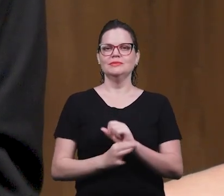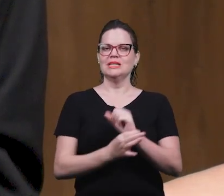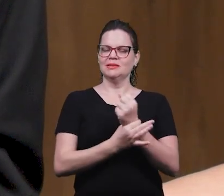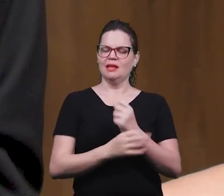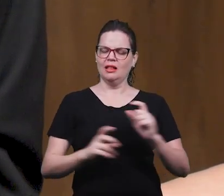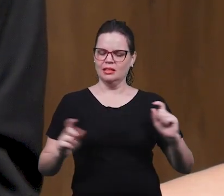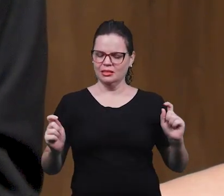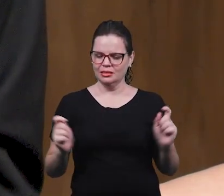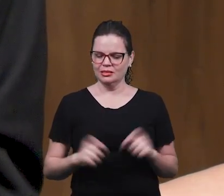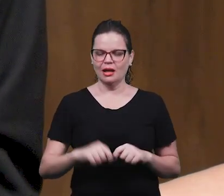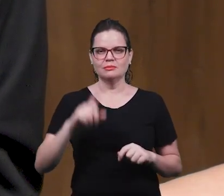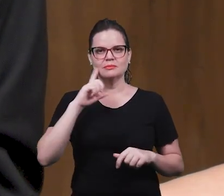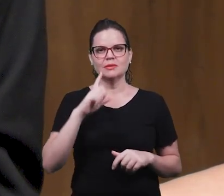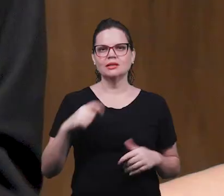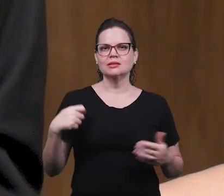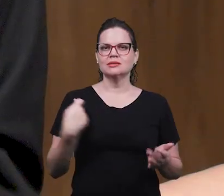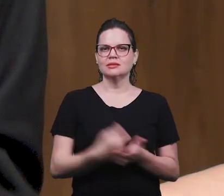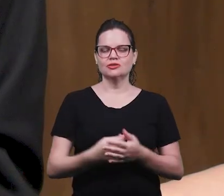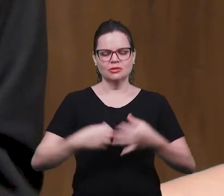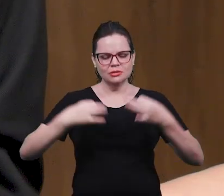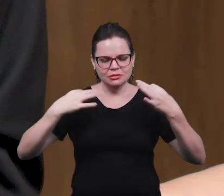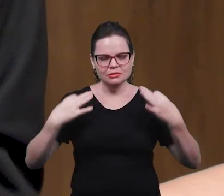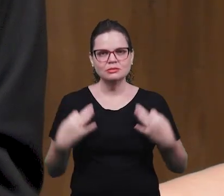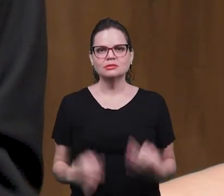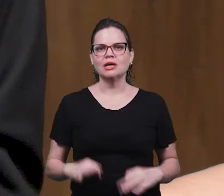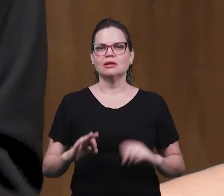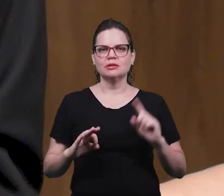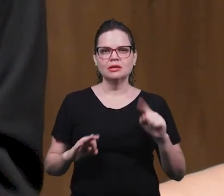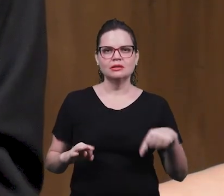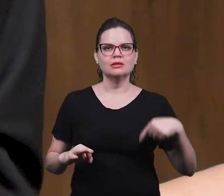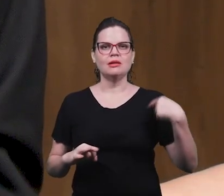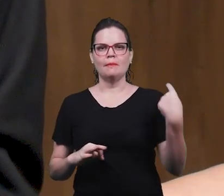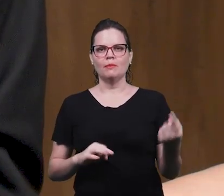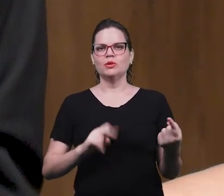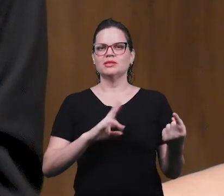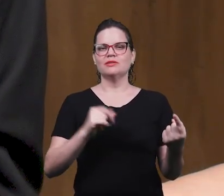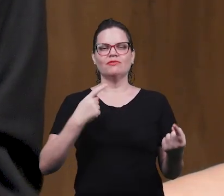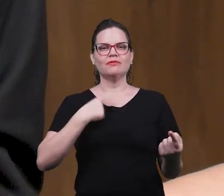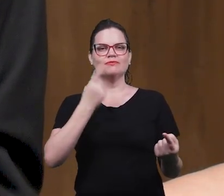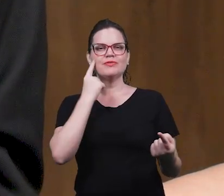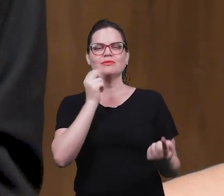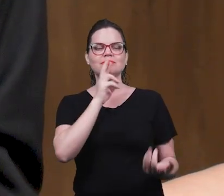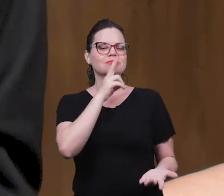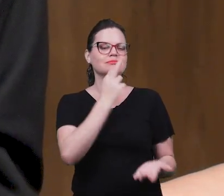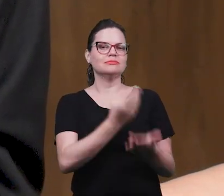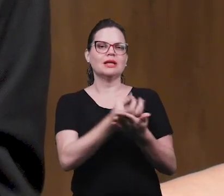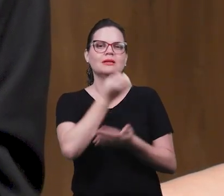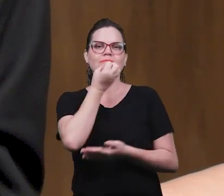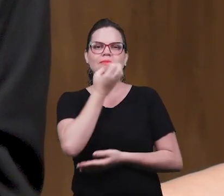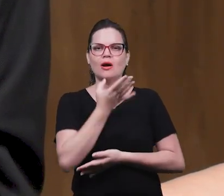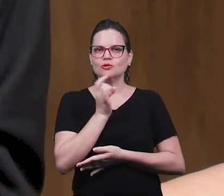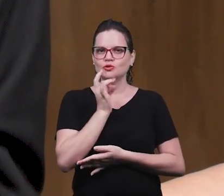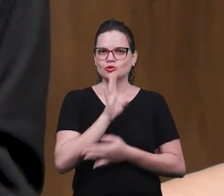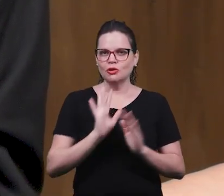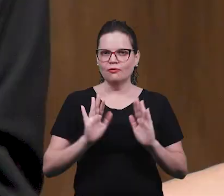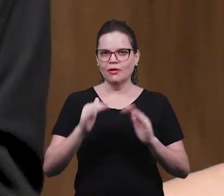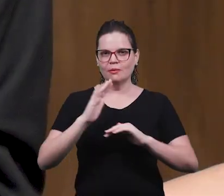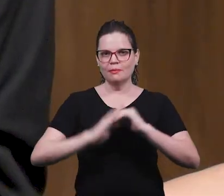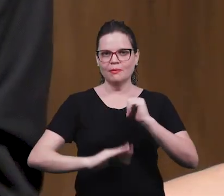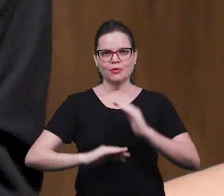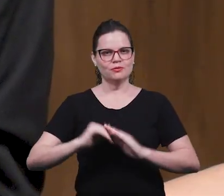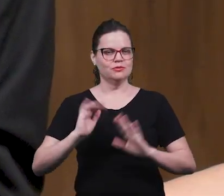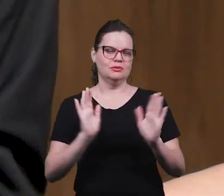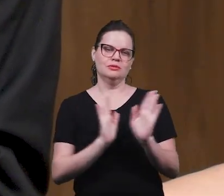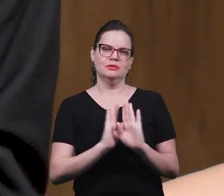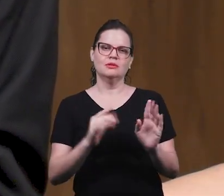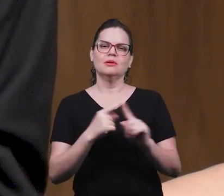a família poder fazer a escolha que vai gerar esse benefício, não só para sua própria vida profissional,